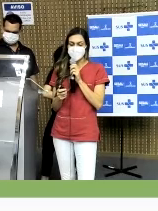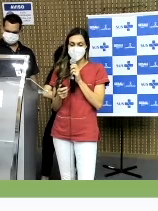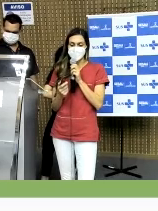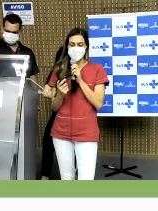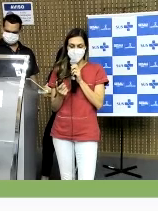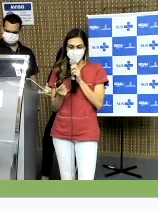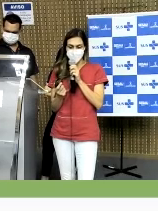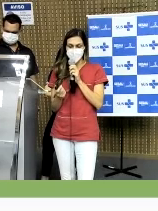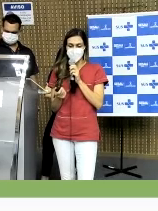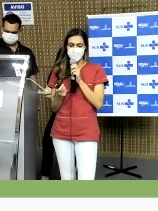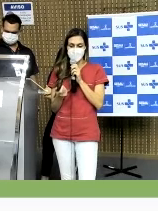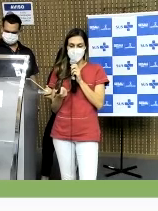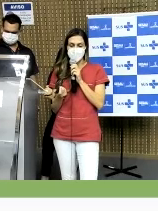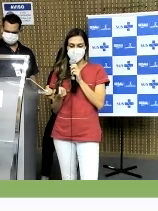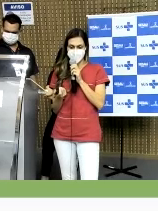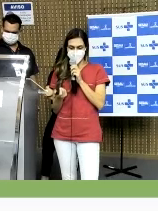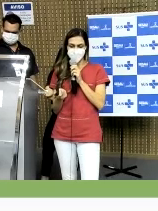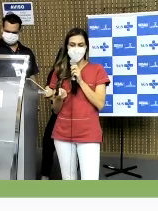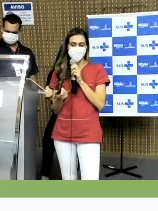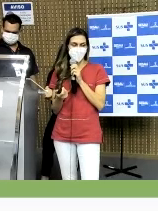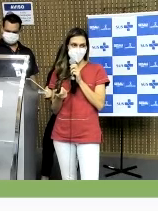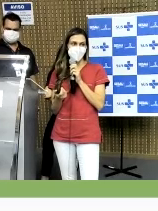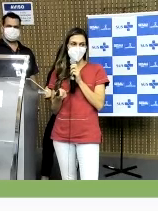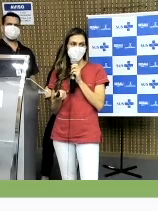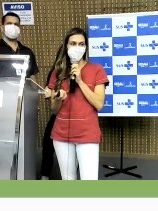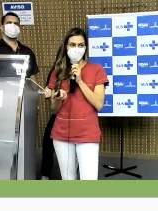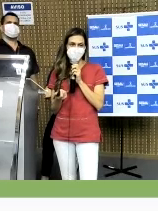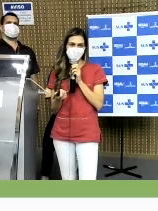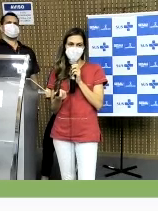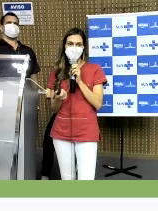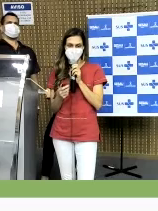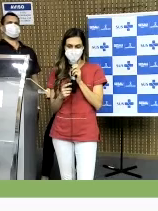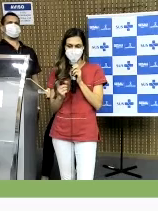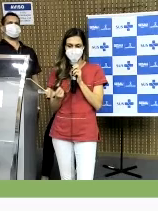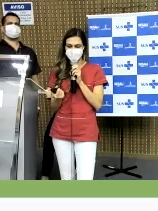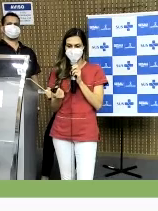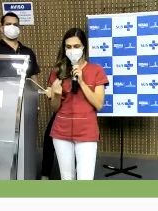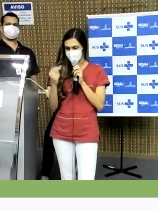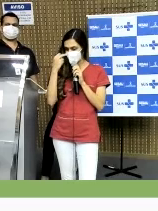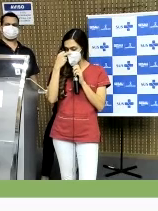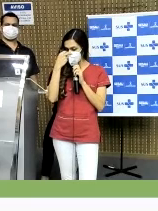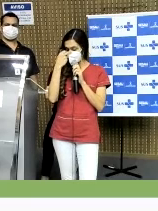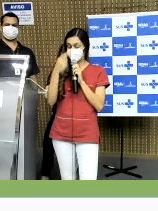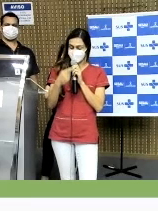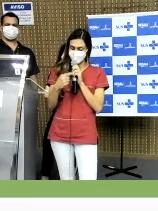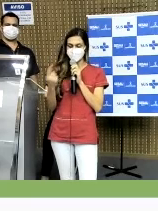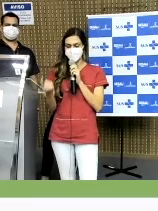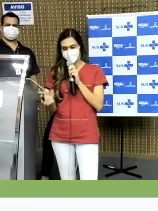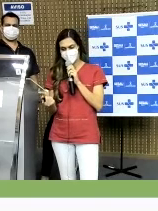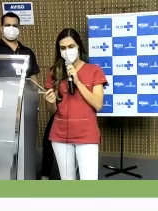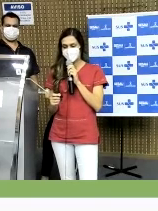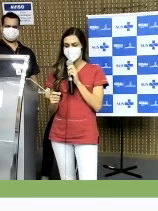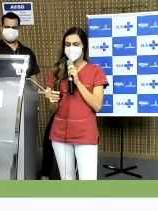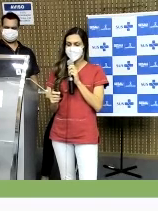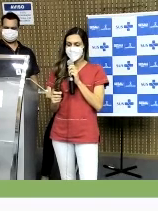Com relação a gestantes, com a realização dos exames para sífilis e HIV, que a gente sempre faz na primeira e na 28ª, né? Na primeira consulta e